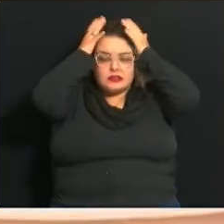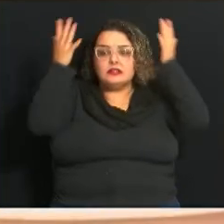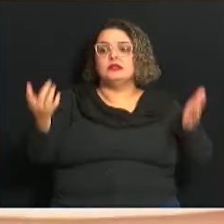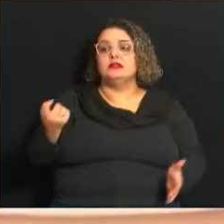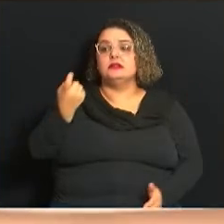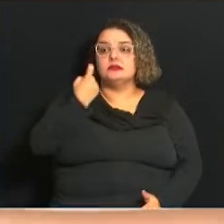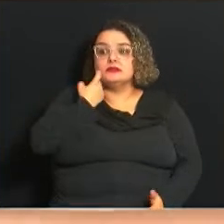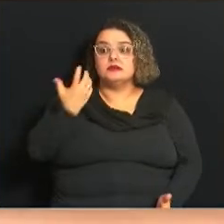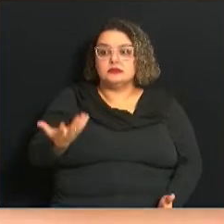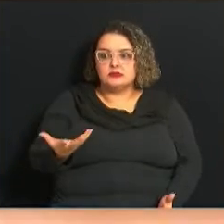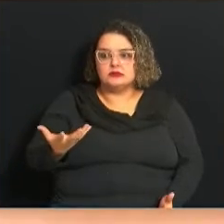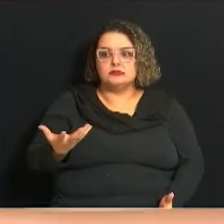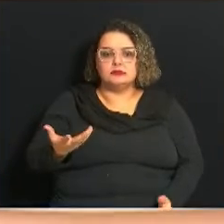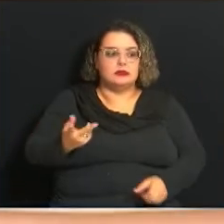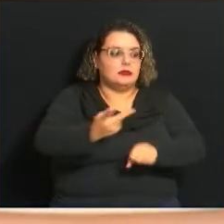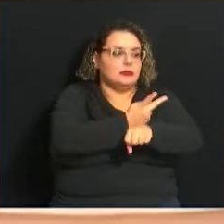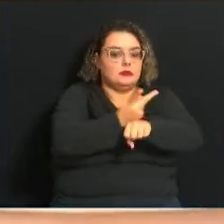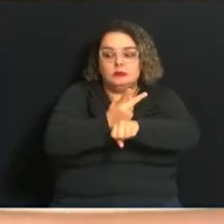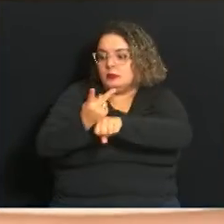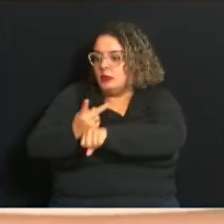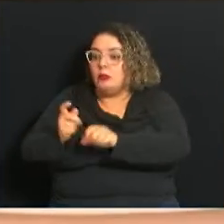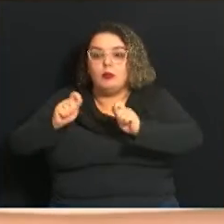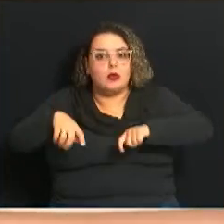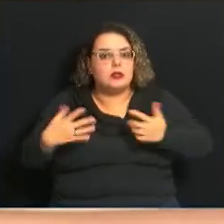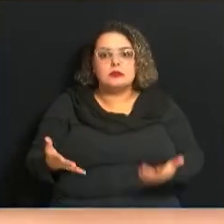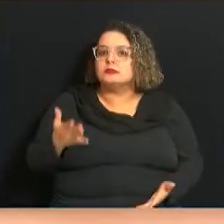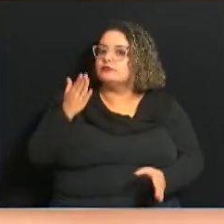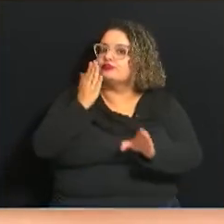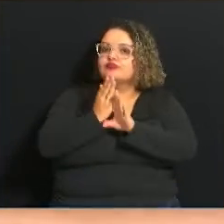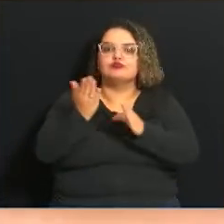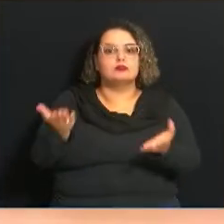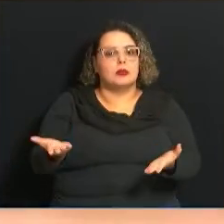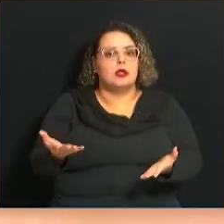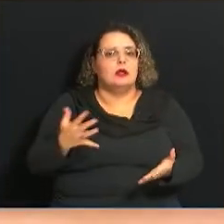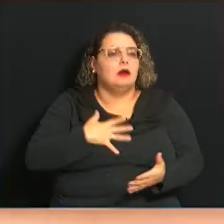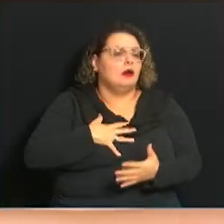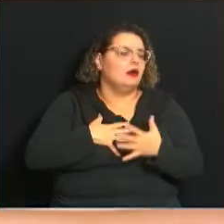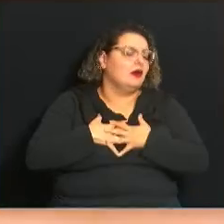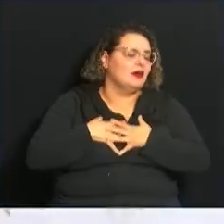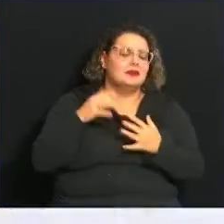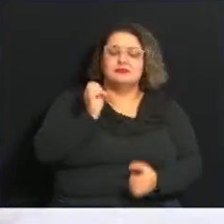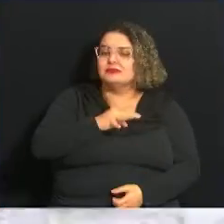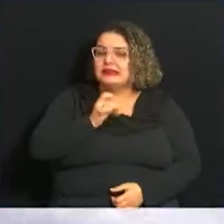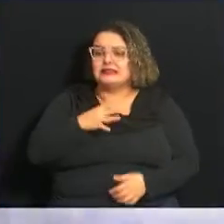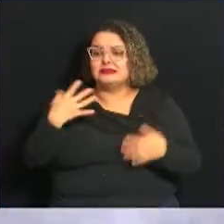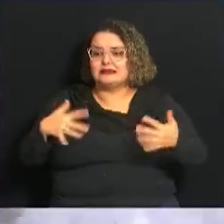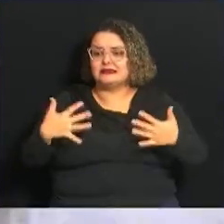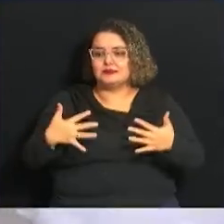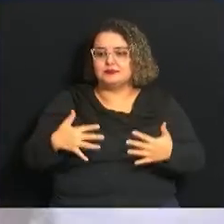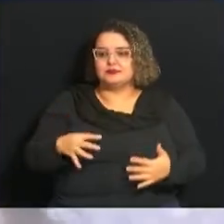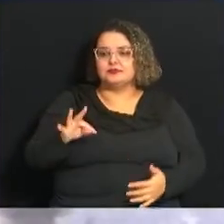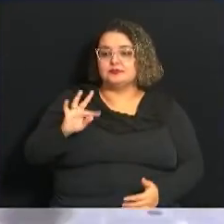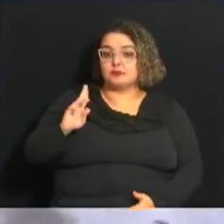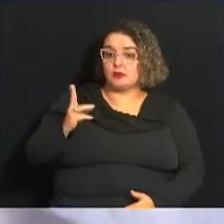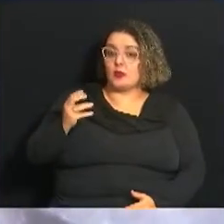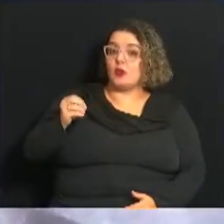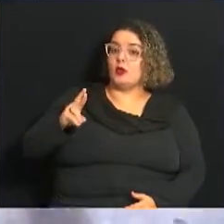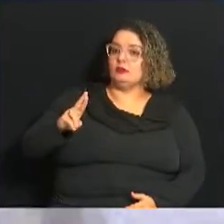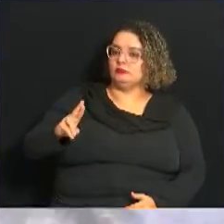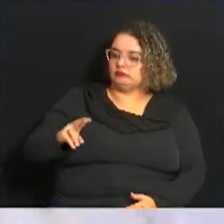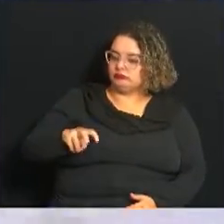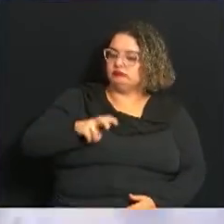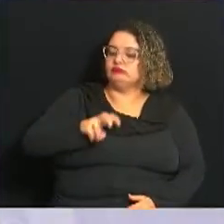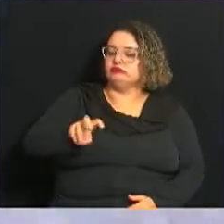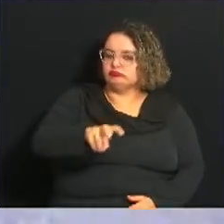você busca em todos os lugares possíveis e não acha, foi dando aquele desespero maior, né? O Thor andou, hein? Após o